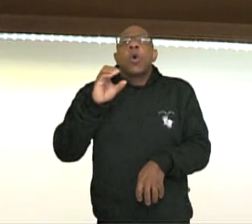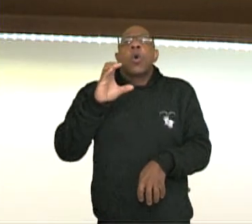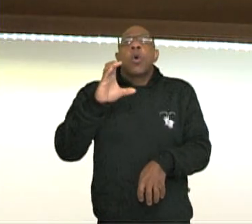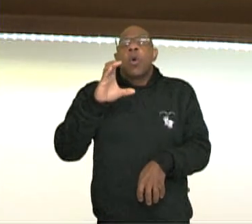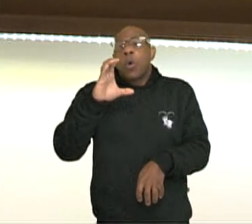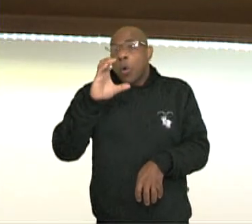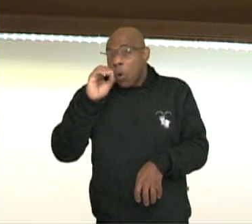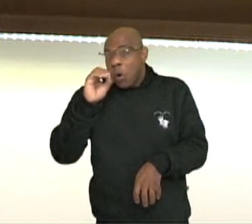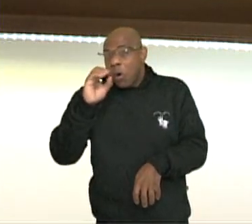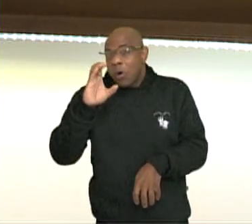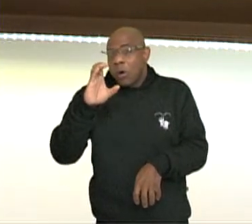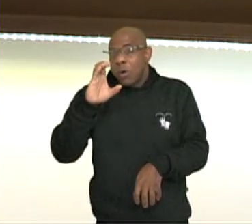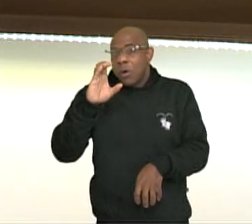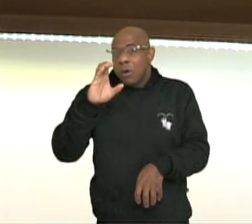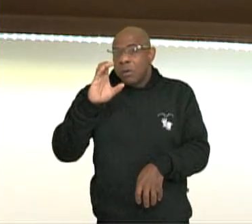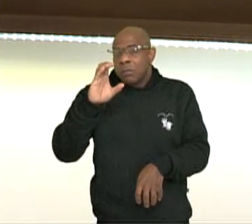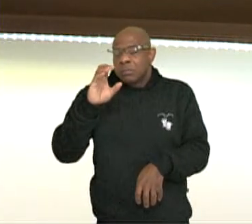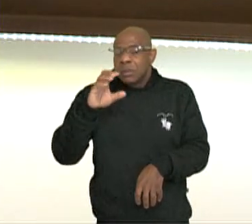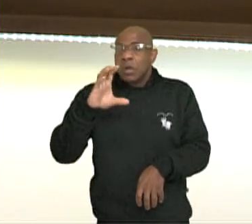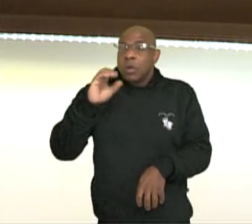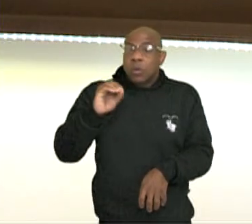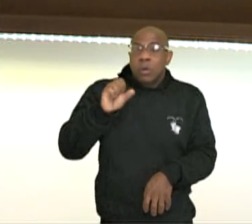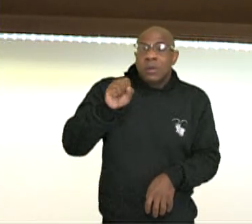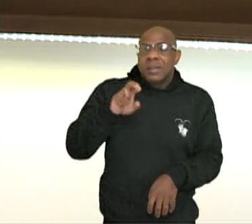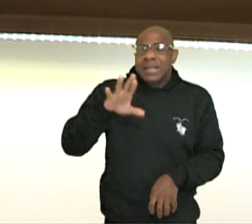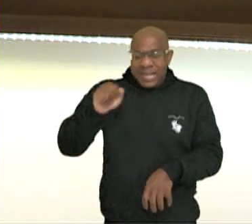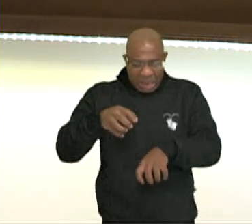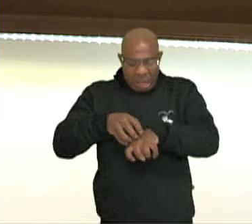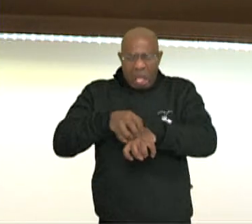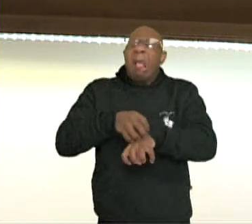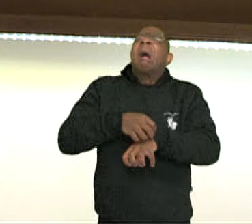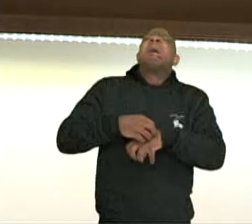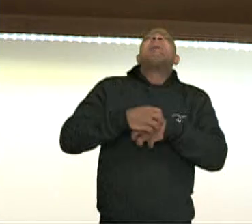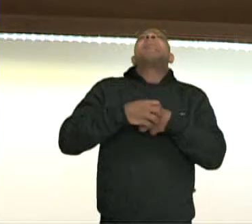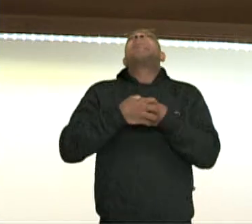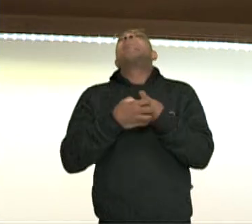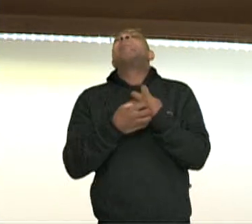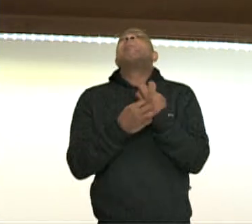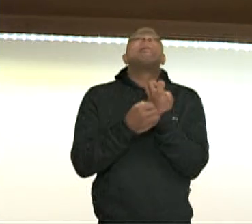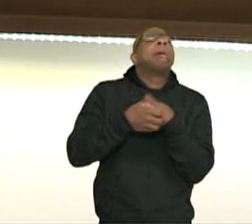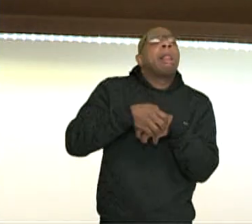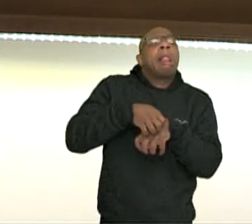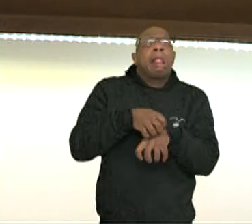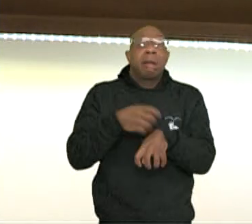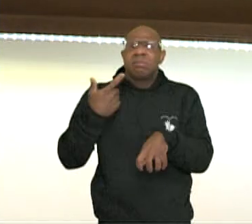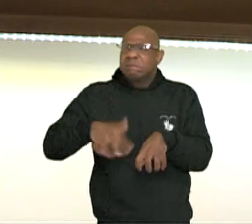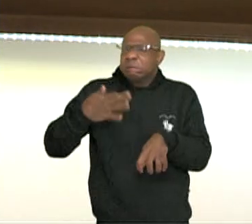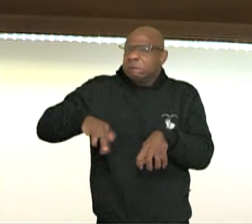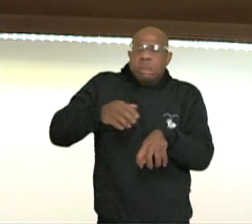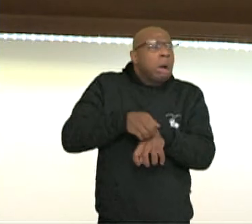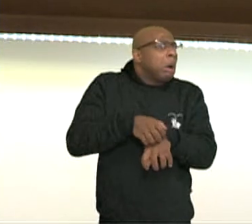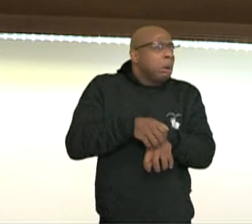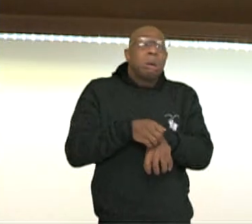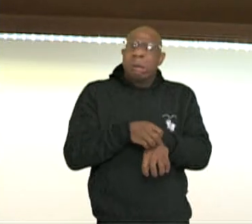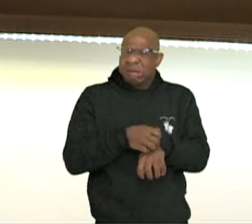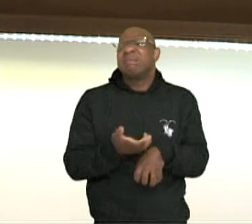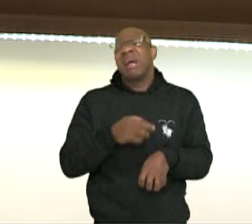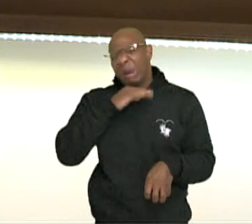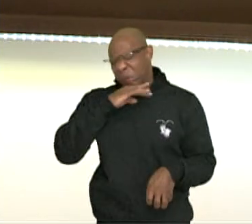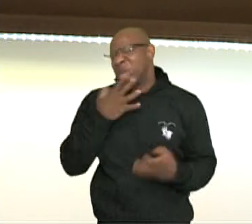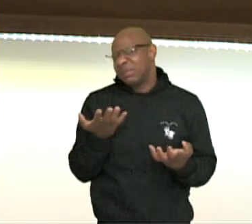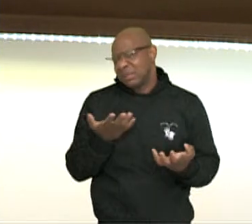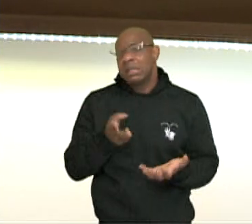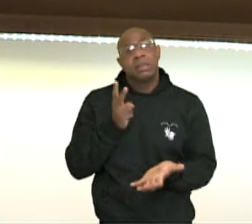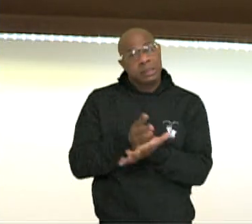de provocar danos na saúde, ainda provoca desconforto, porque, venhamos e convenhamos, coceira é algo muito desagradável,